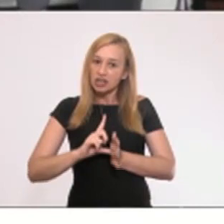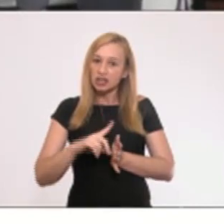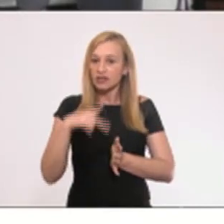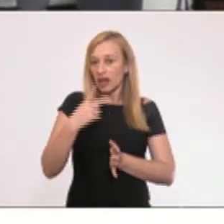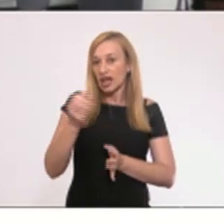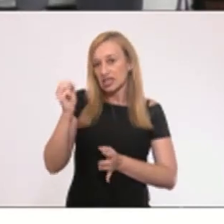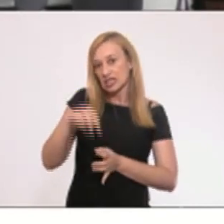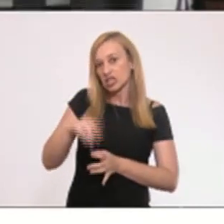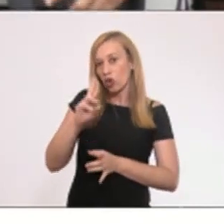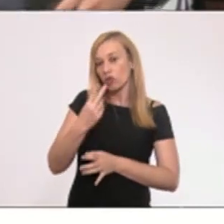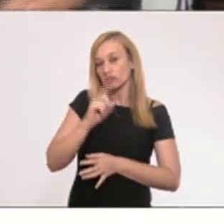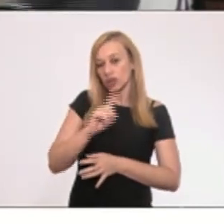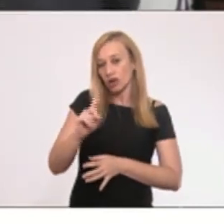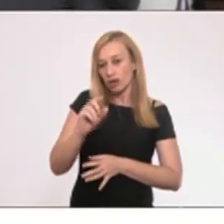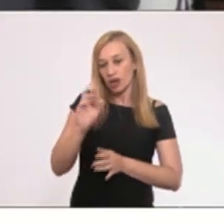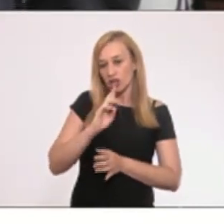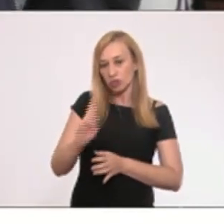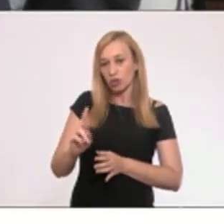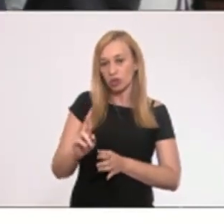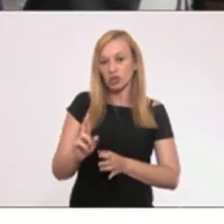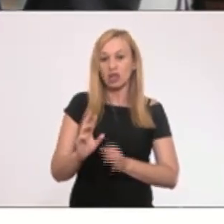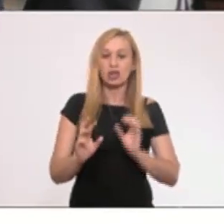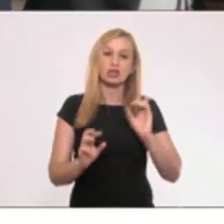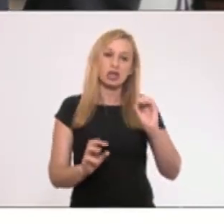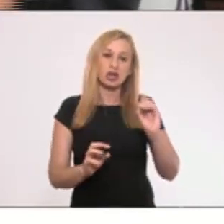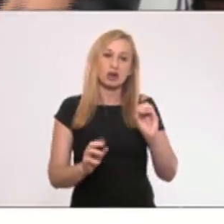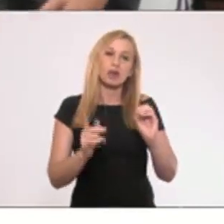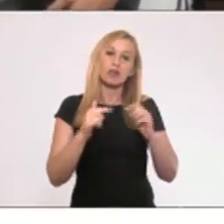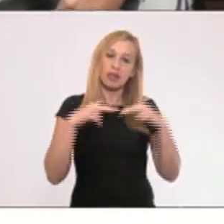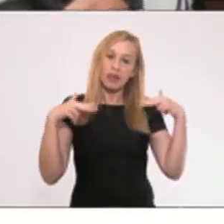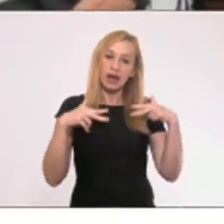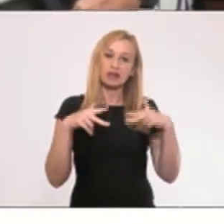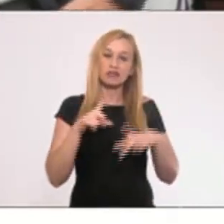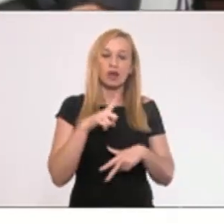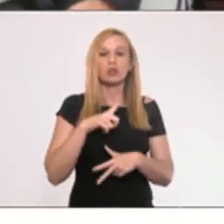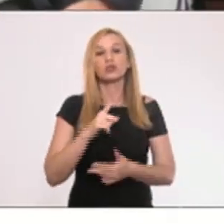Alexandre. Dizer ao plenário que nós temos